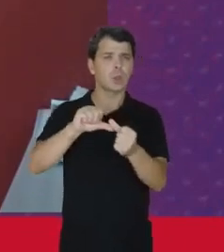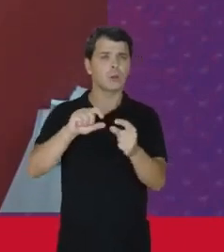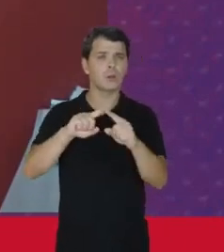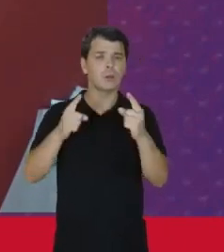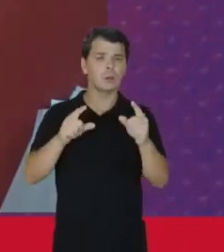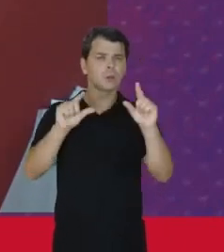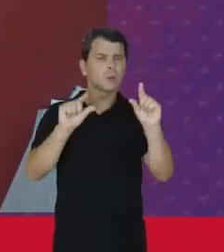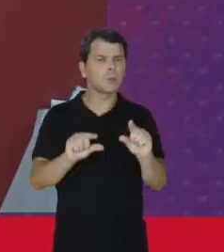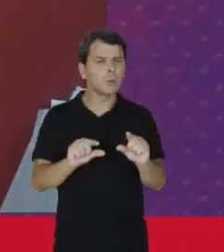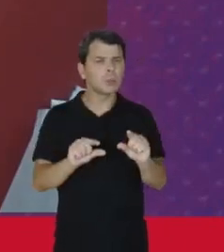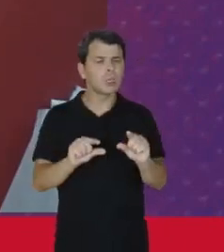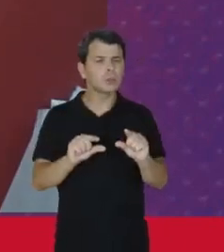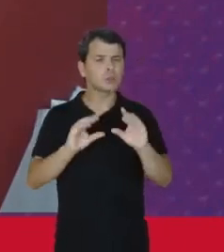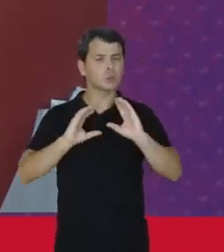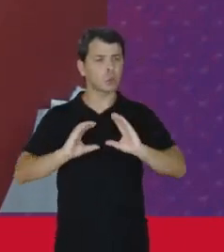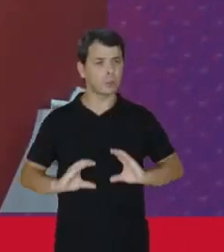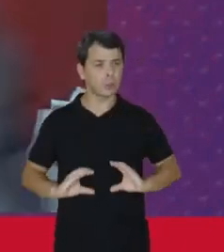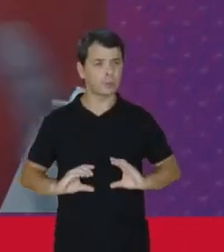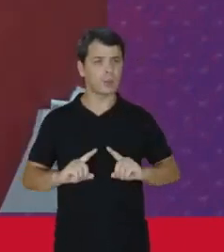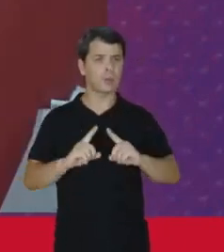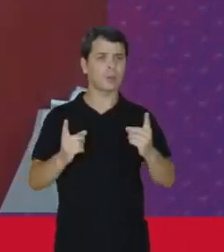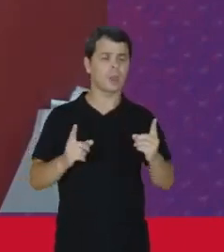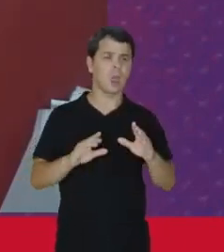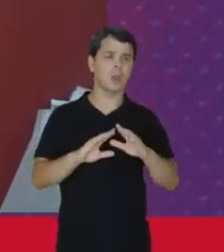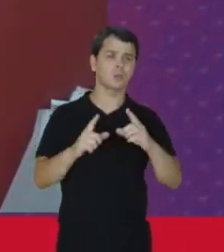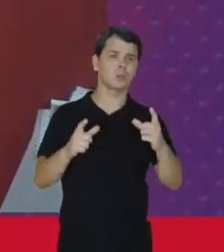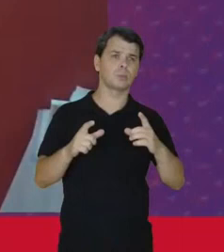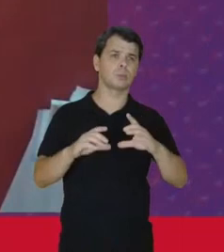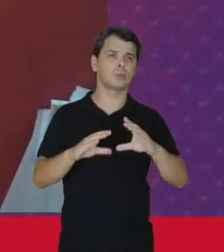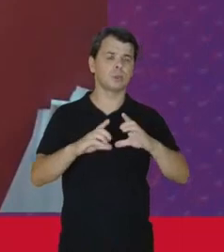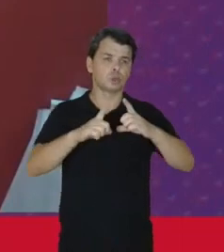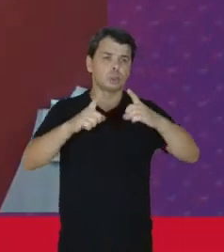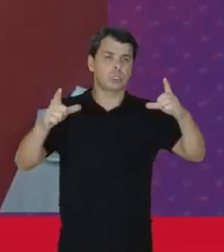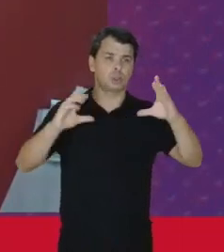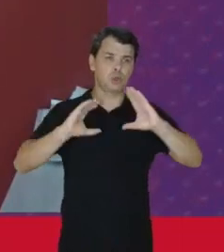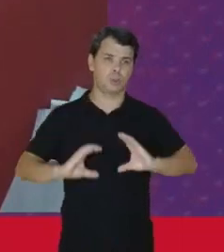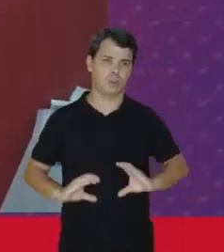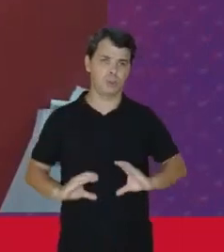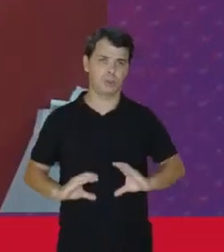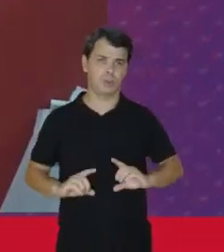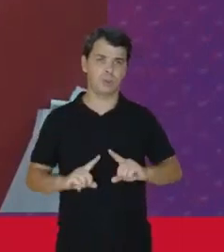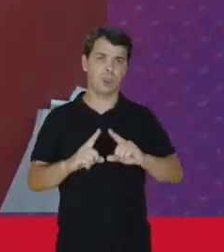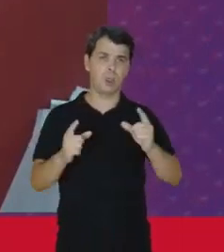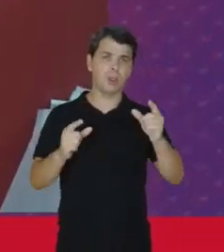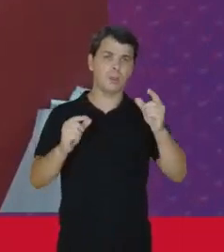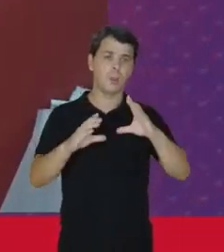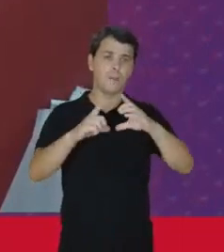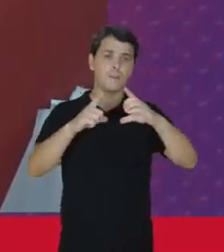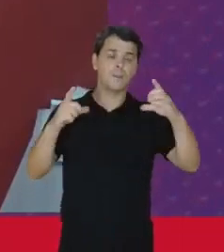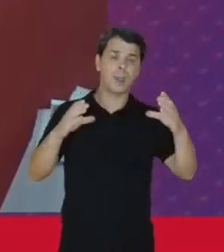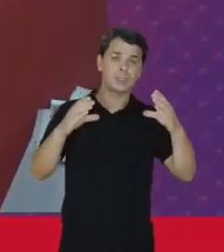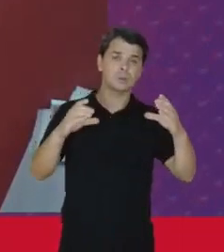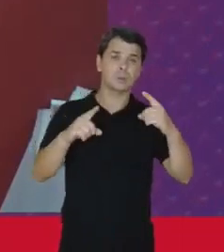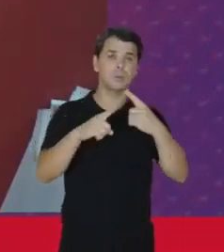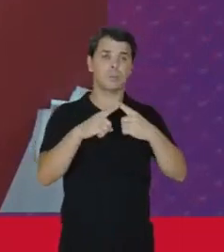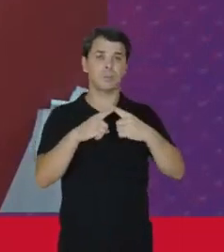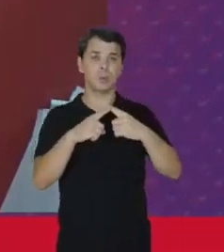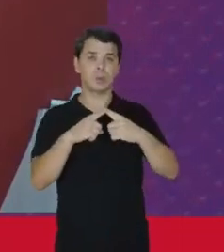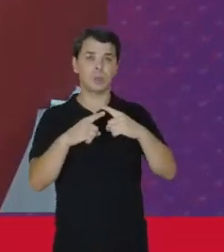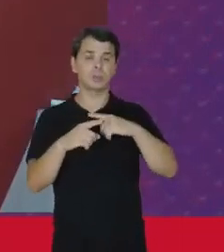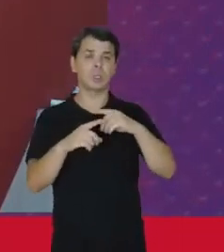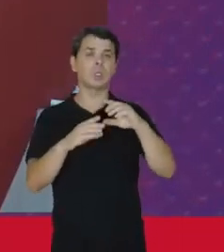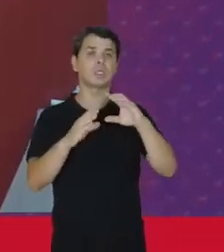Altera dos pequenos comportamentos aos comportamentos máximos. Eu falo os comportamentos máximos porque eu estive